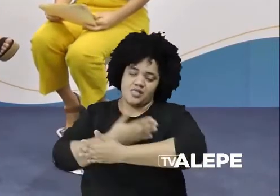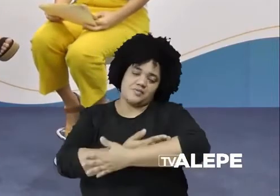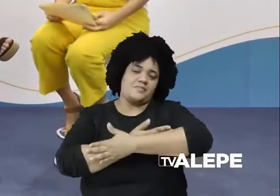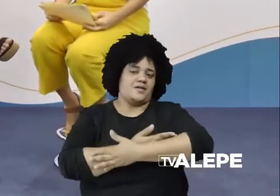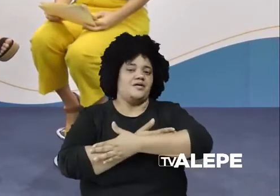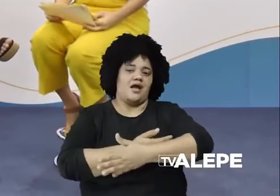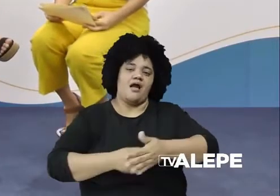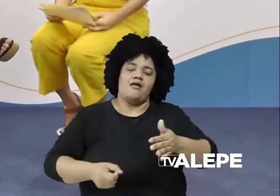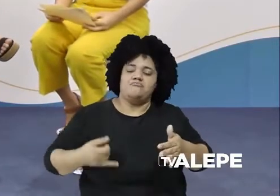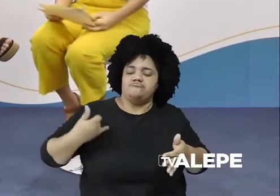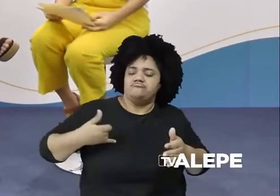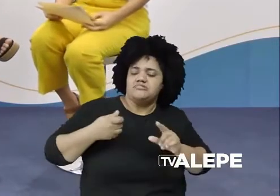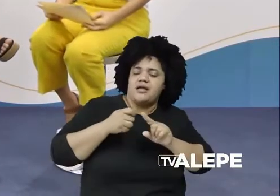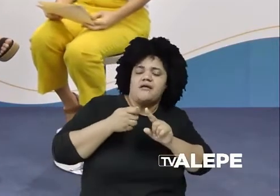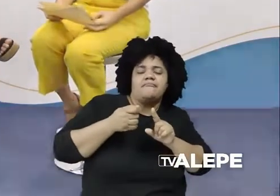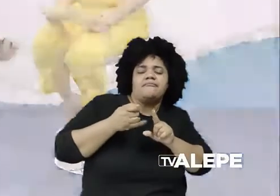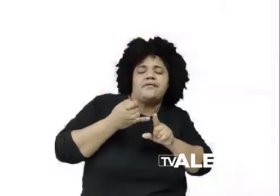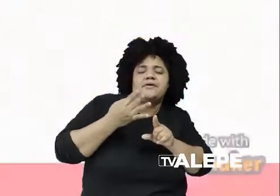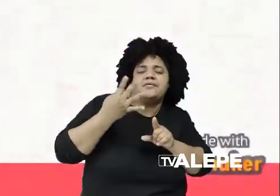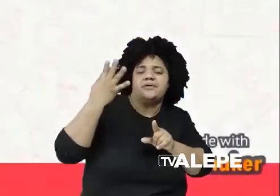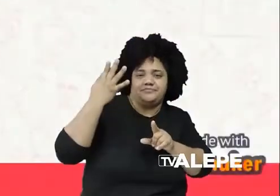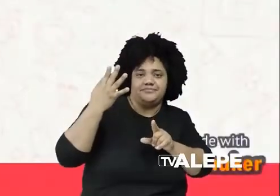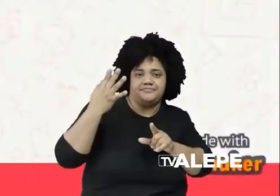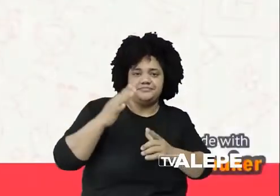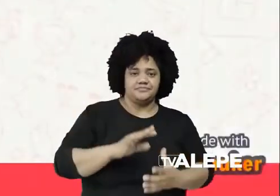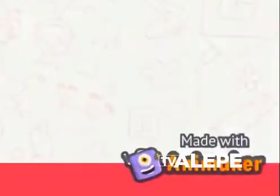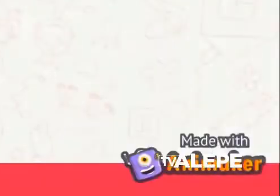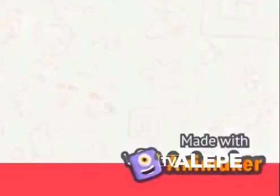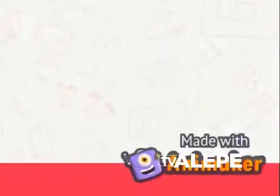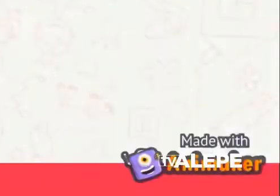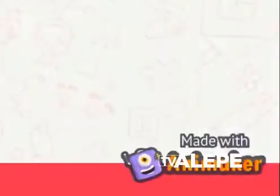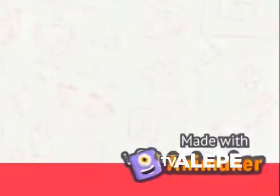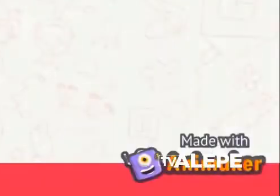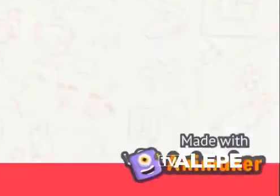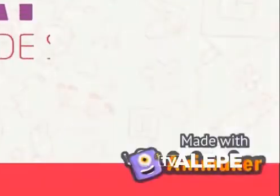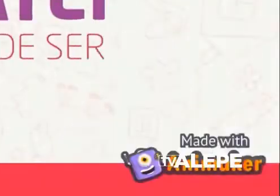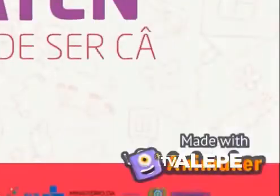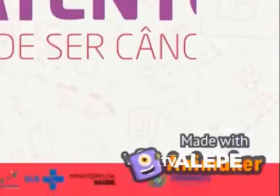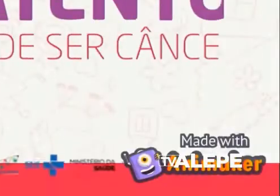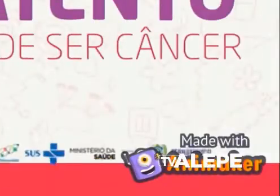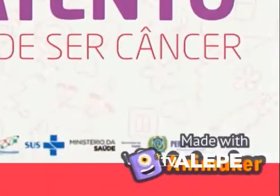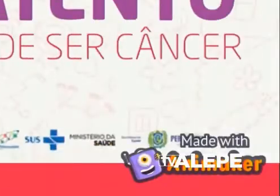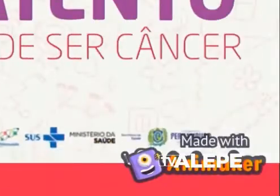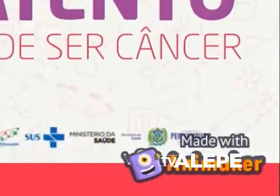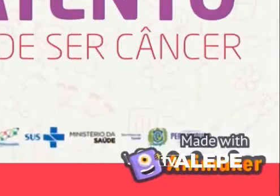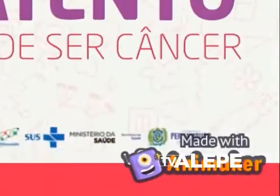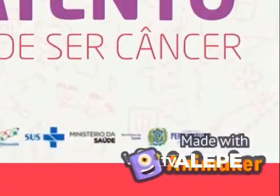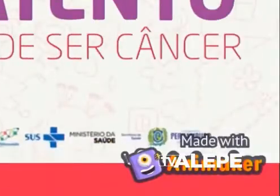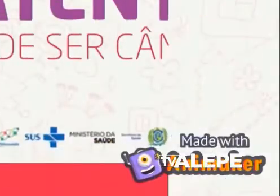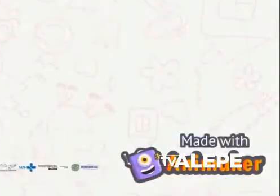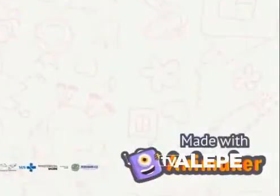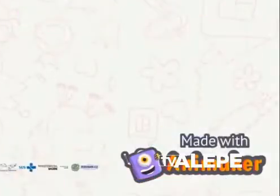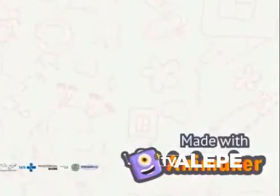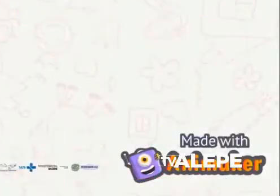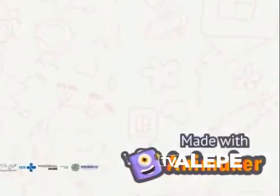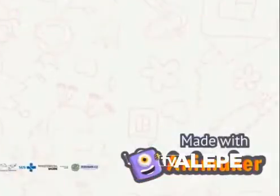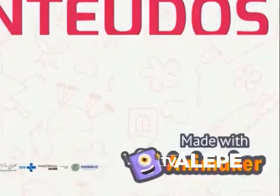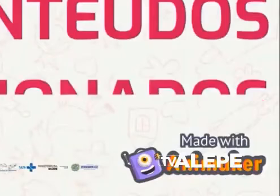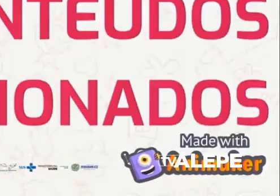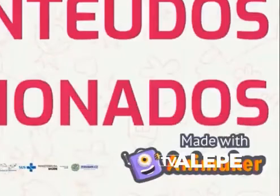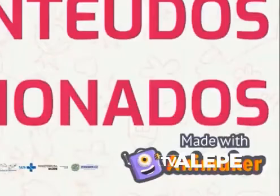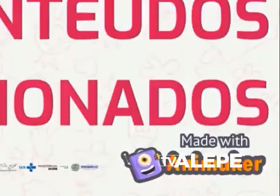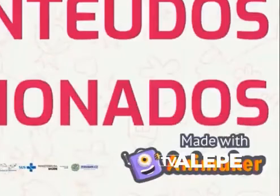infância. Vamos ver o vídeo? Segunda edição do curso. Fique atento, pode ser câncer.